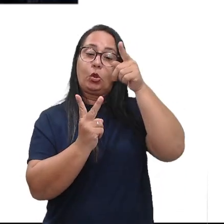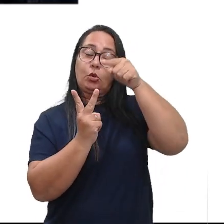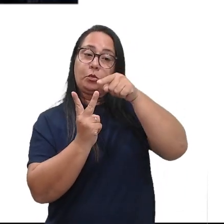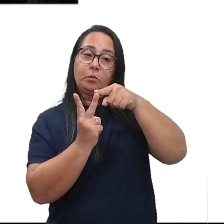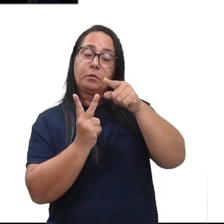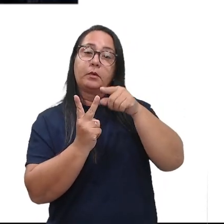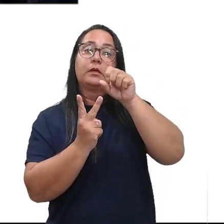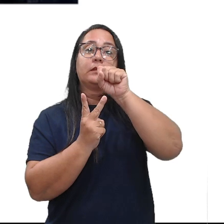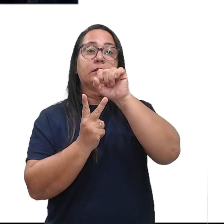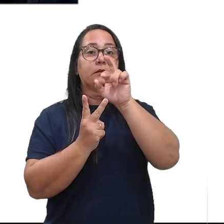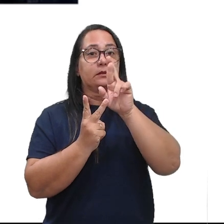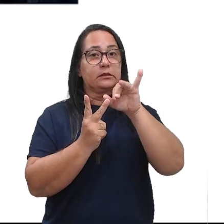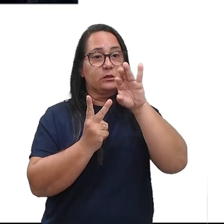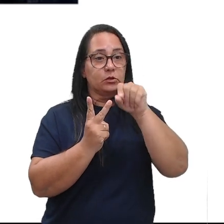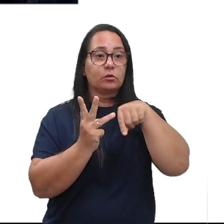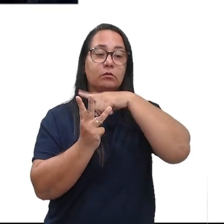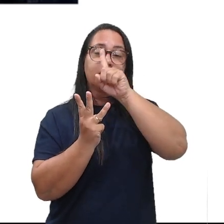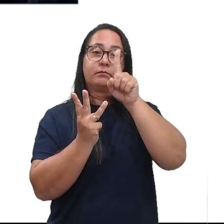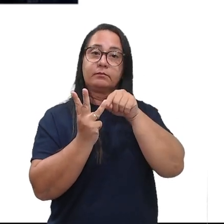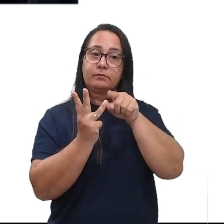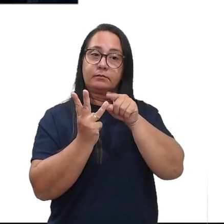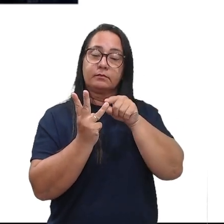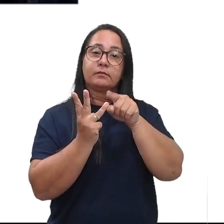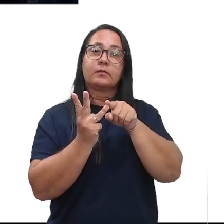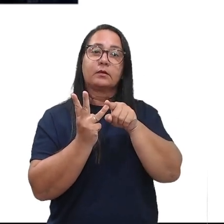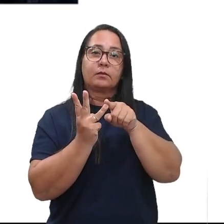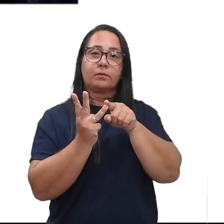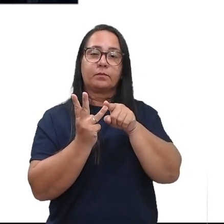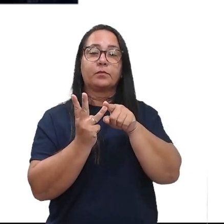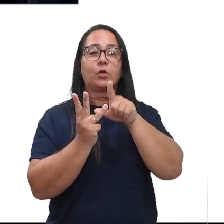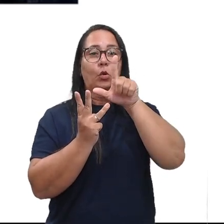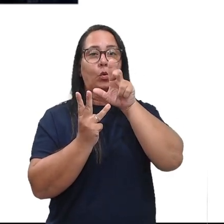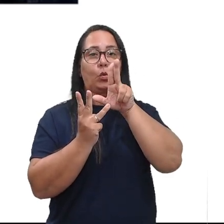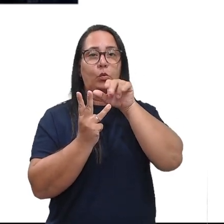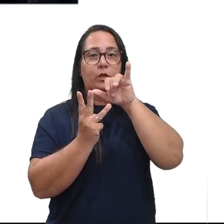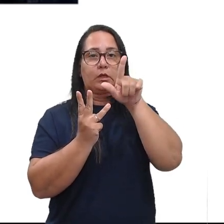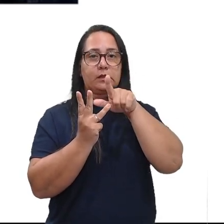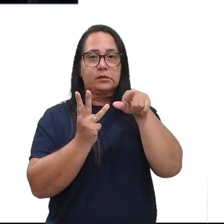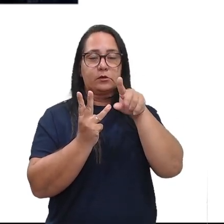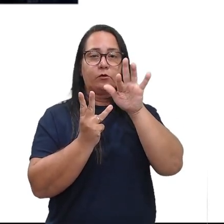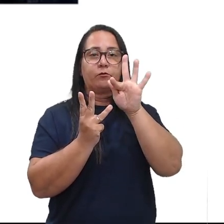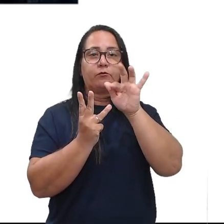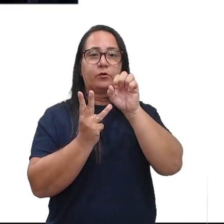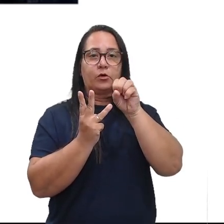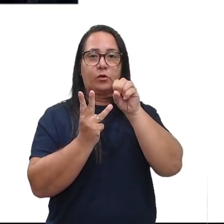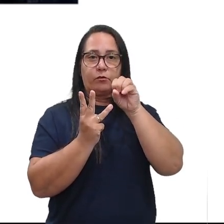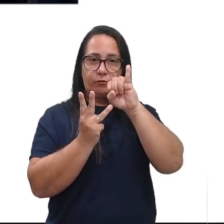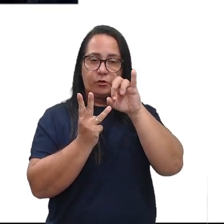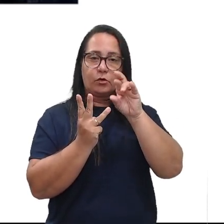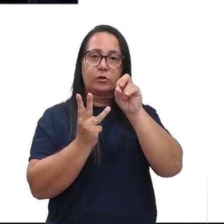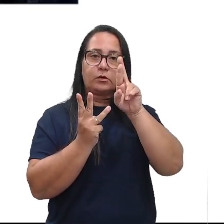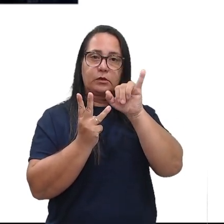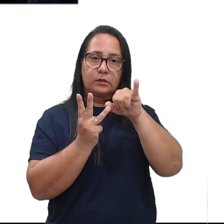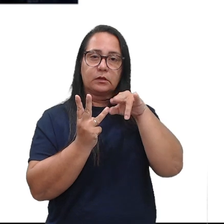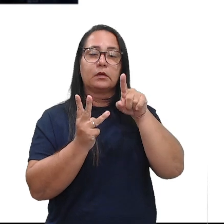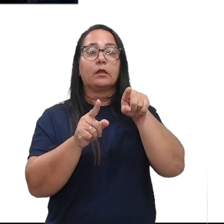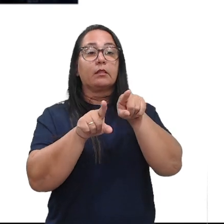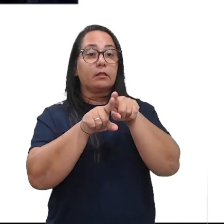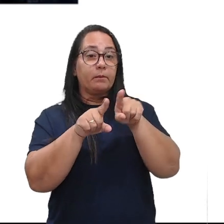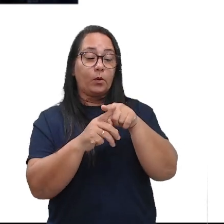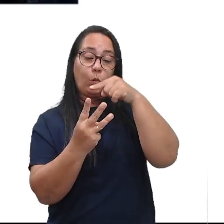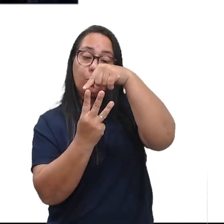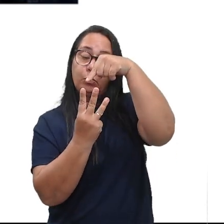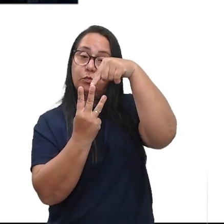Círio Pocente e o lado esquerdo da tela está o Luiz Fiorin. Ok? Então, essas três personagens, esses